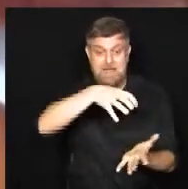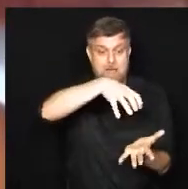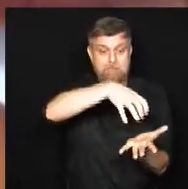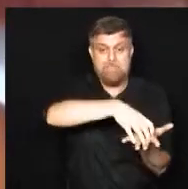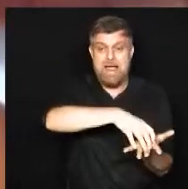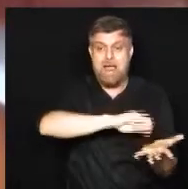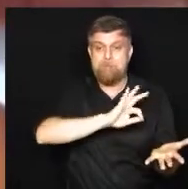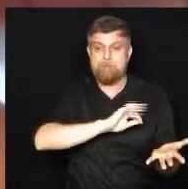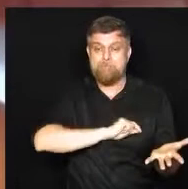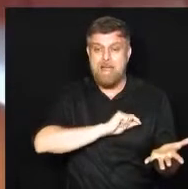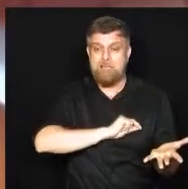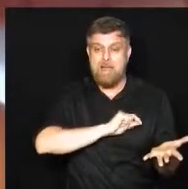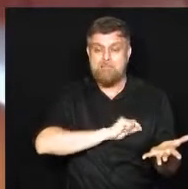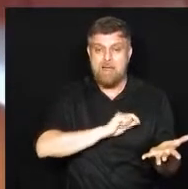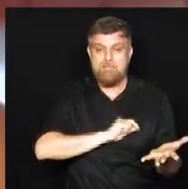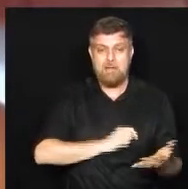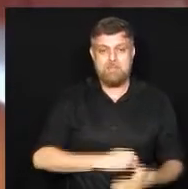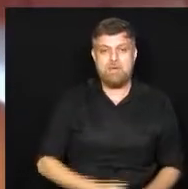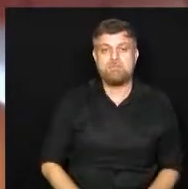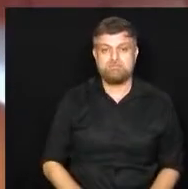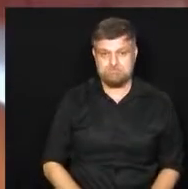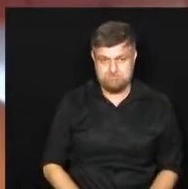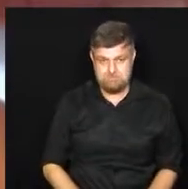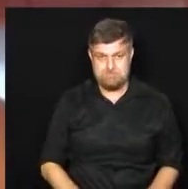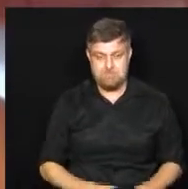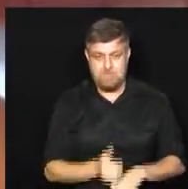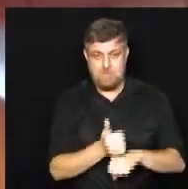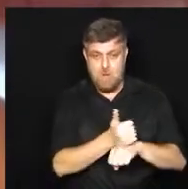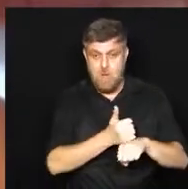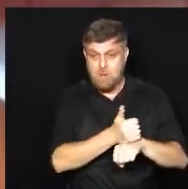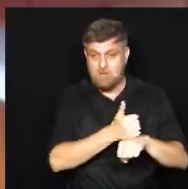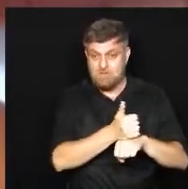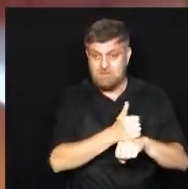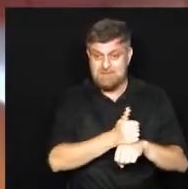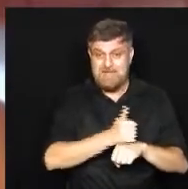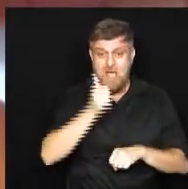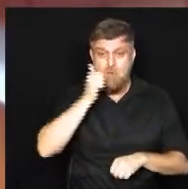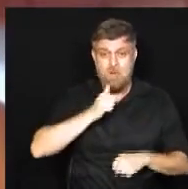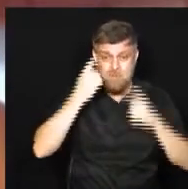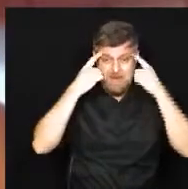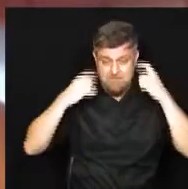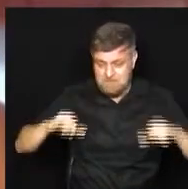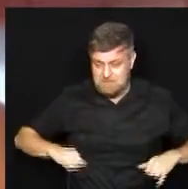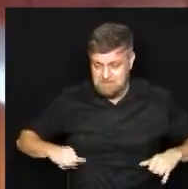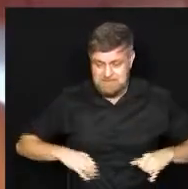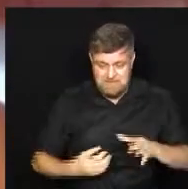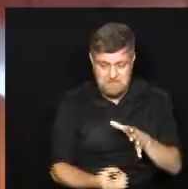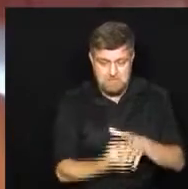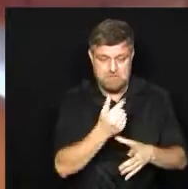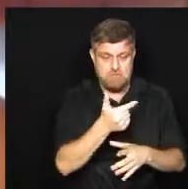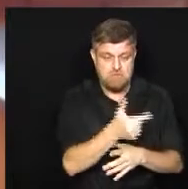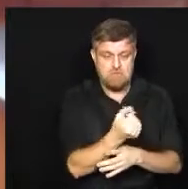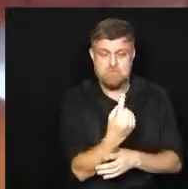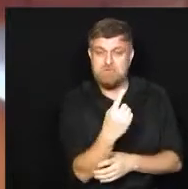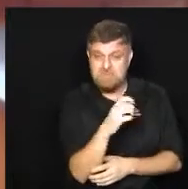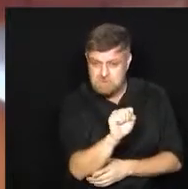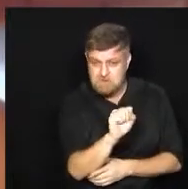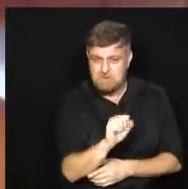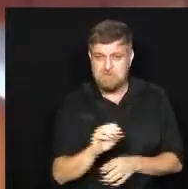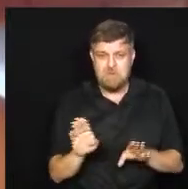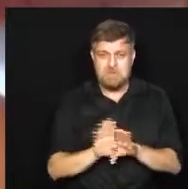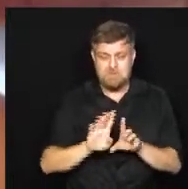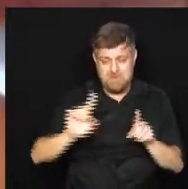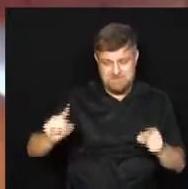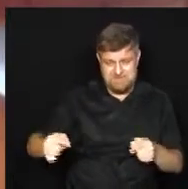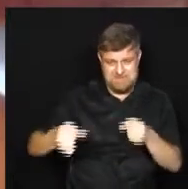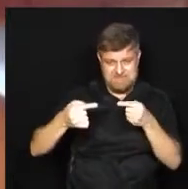vara especializada, que foi colocada em funcionamento em 2018. Isso é importante. Tem um desafio que é